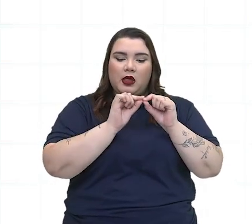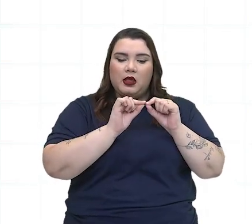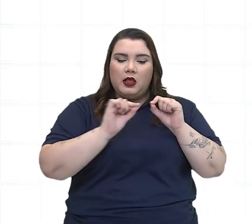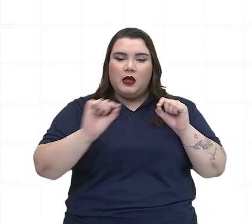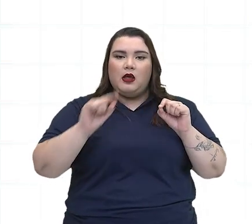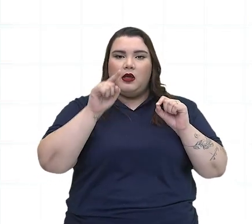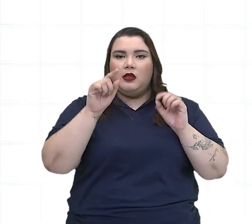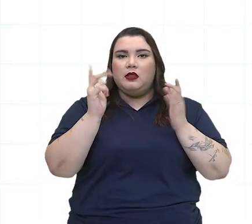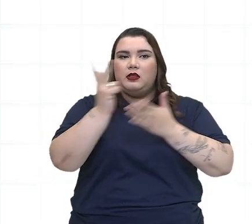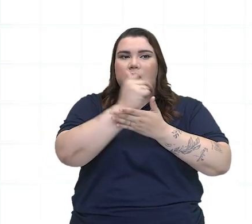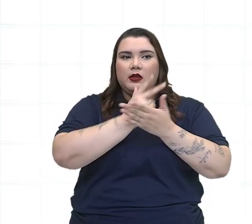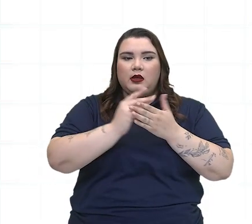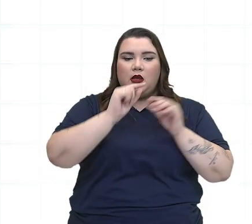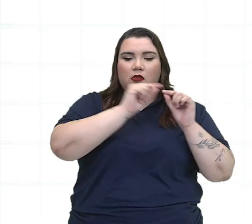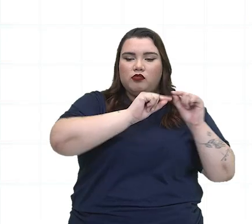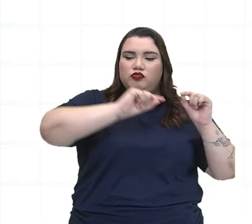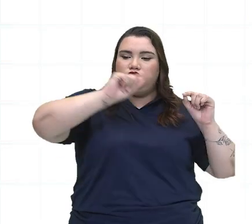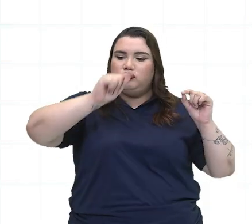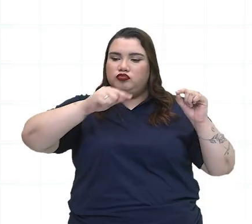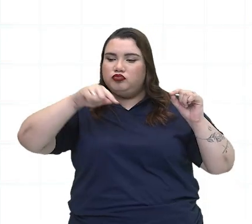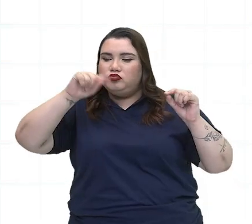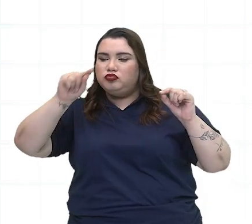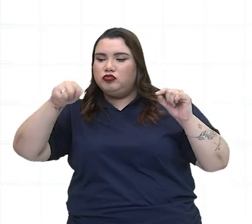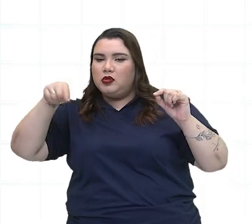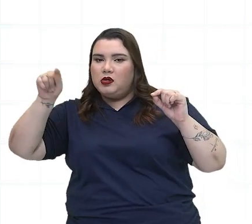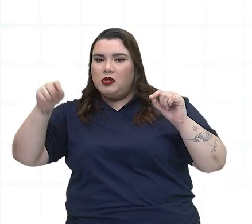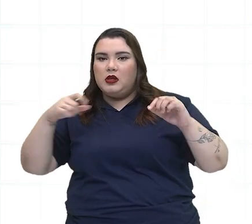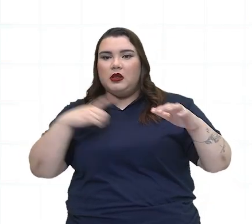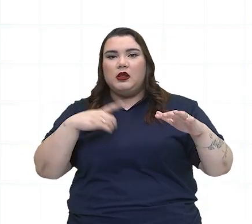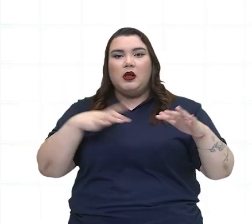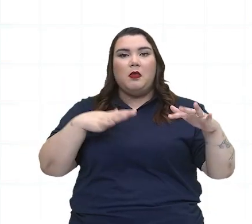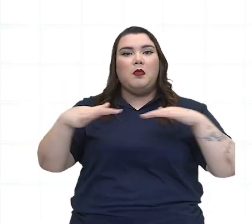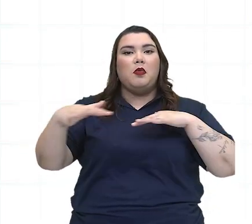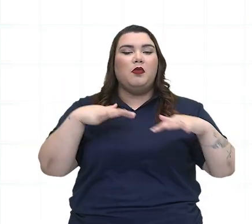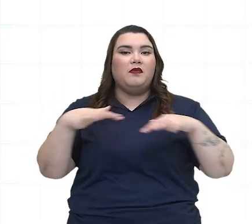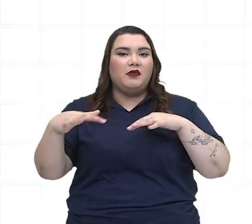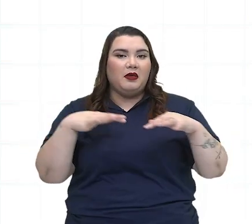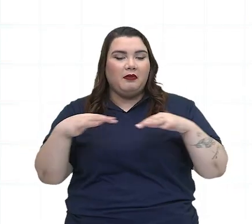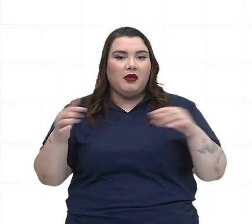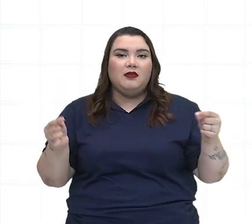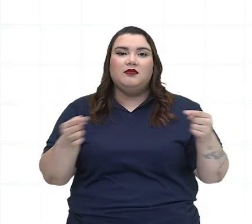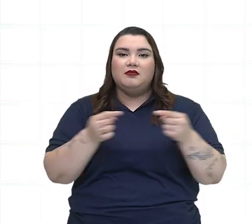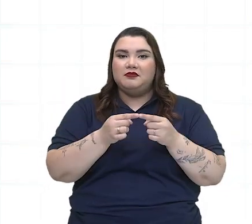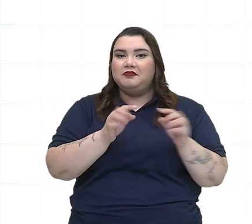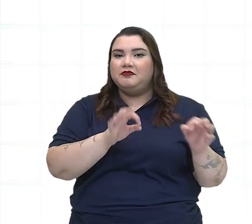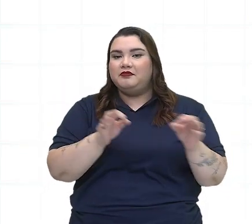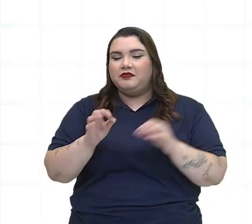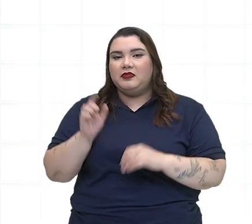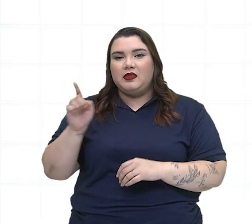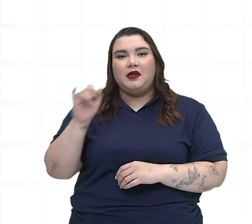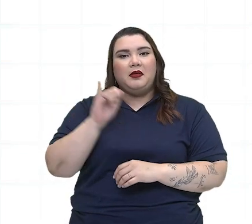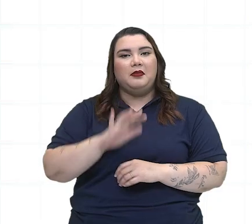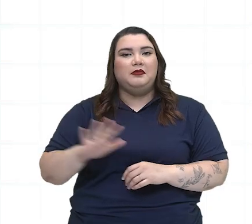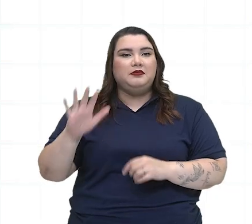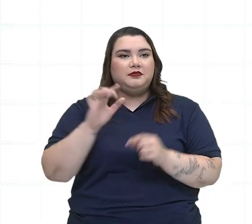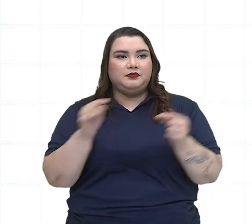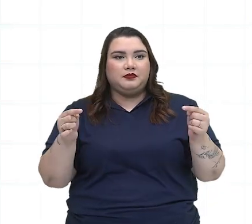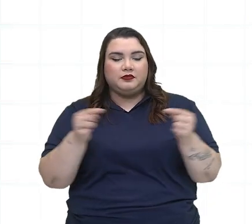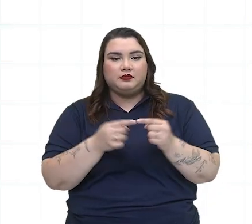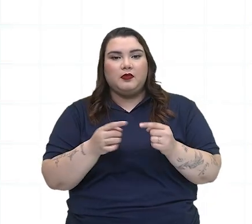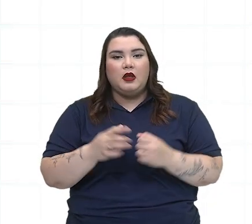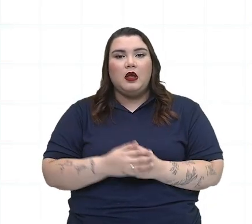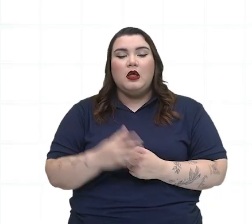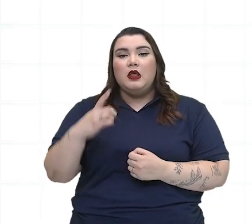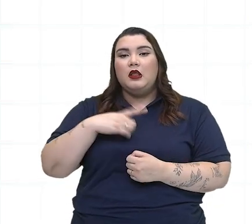linha e vai fazer aquelas ondinhas, então ela dá uma sensação de movimento, certo? Assim como esse quadro de Van Gogh. Tem um